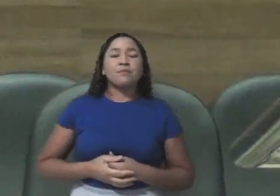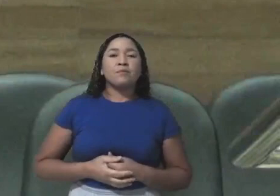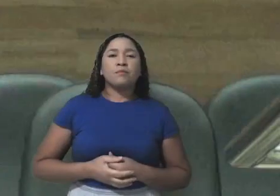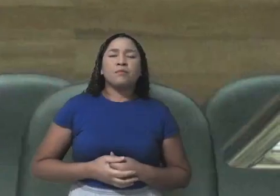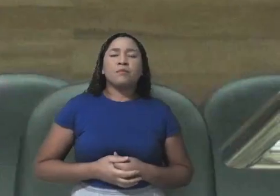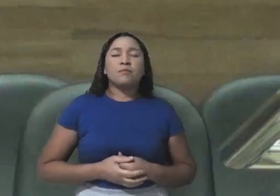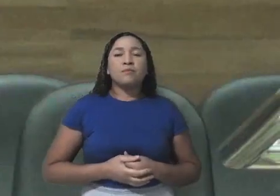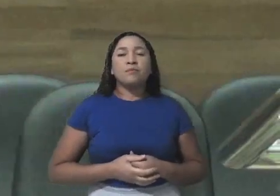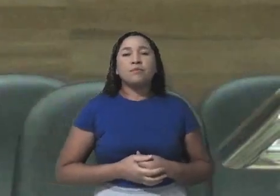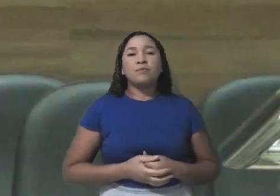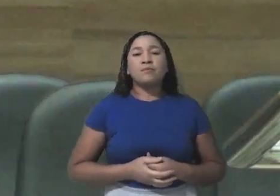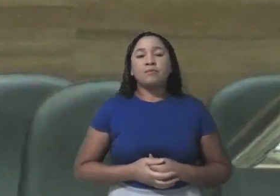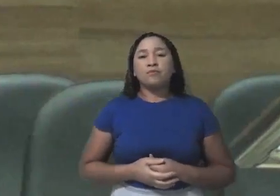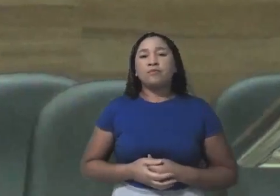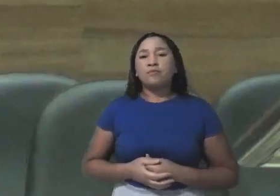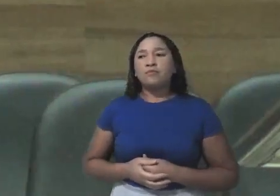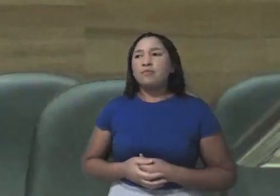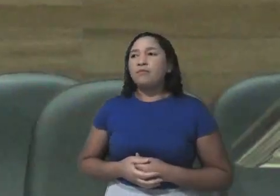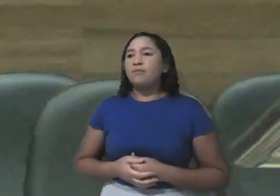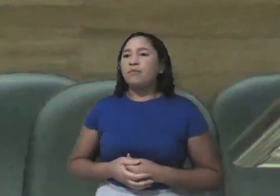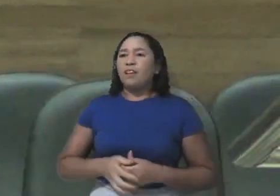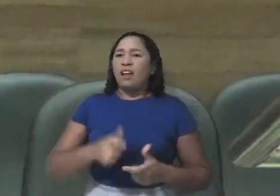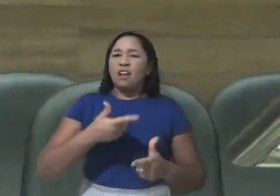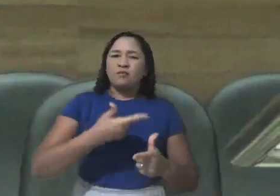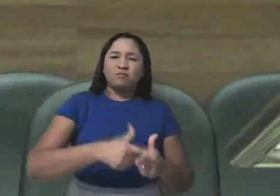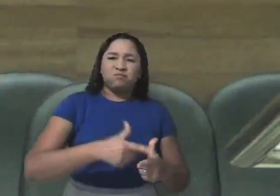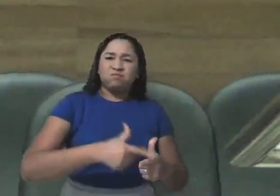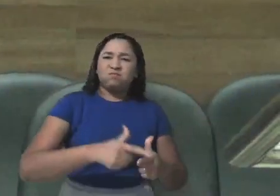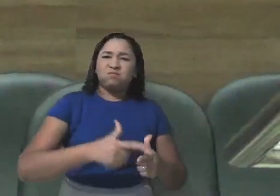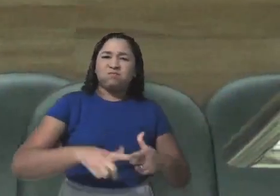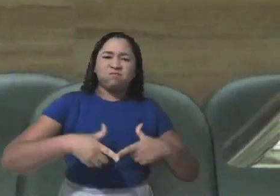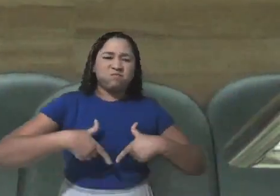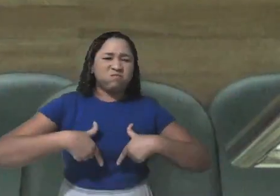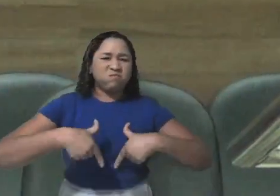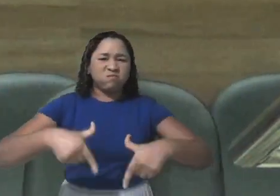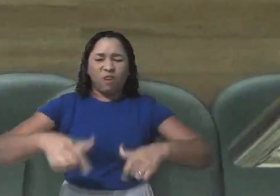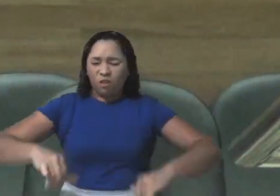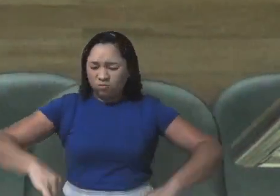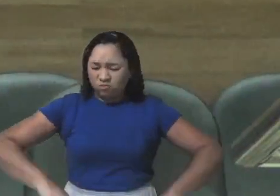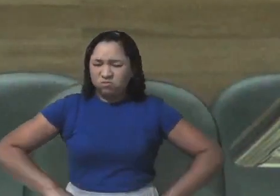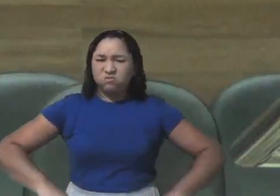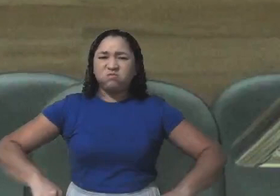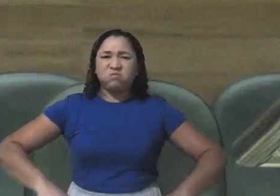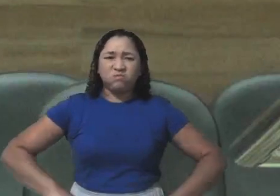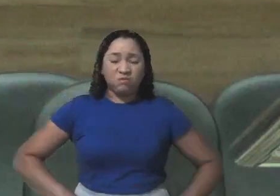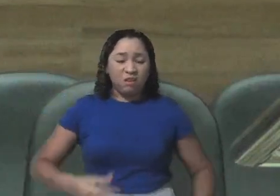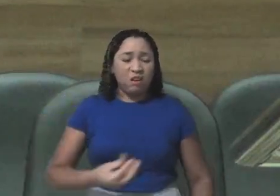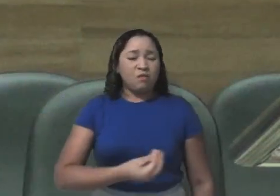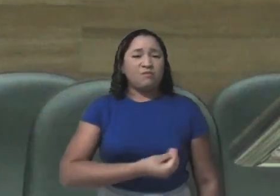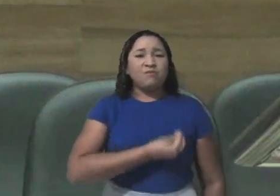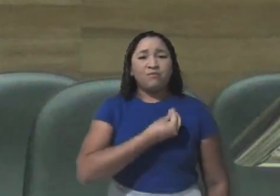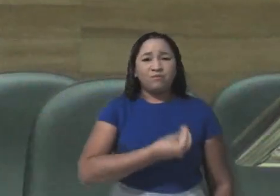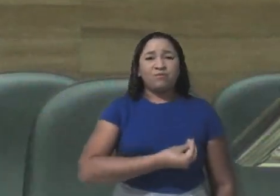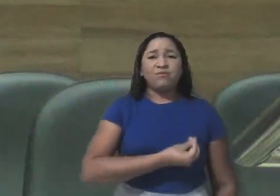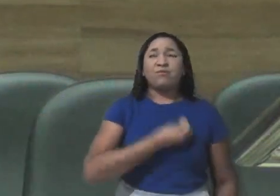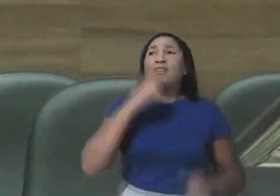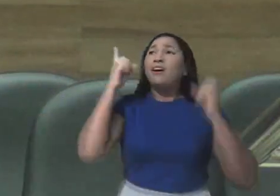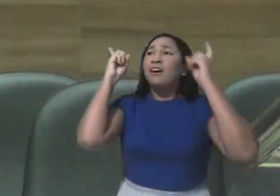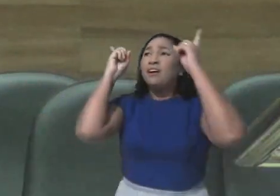De todas as provas que eu já passei, é bem